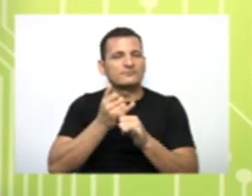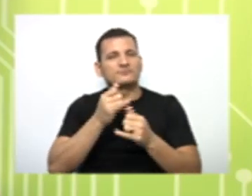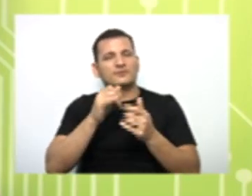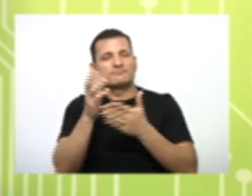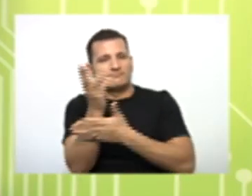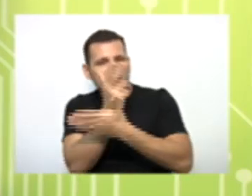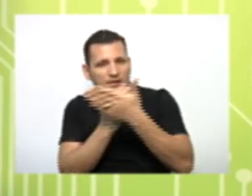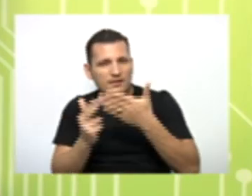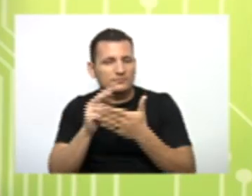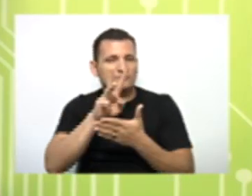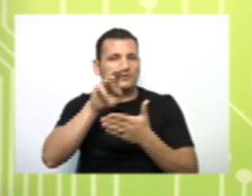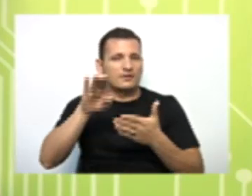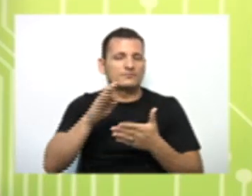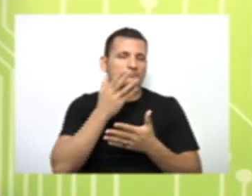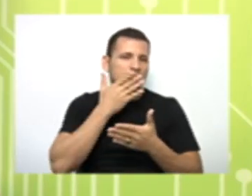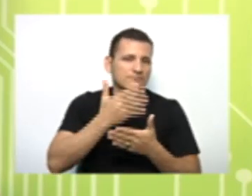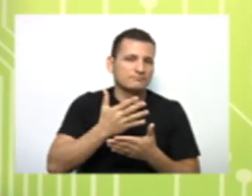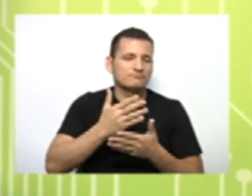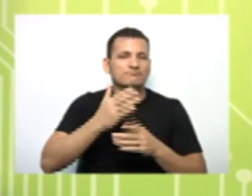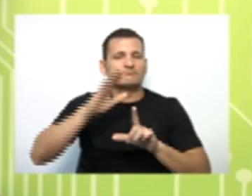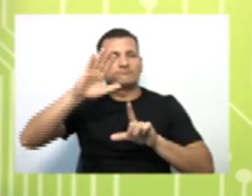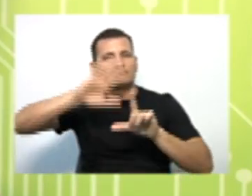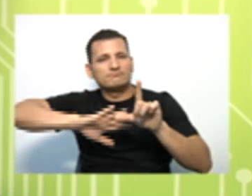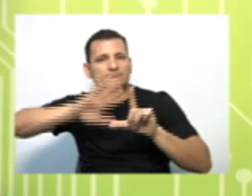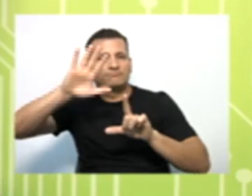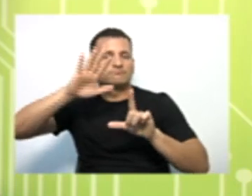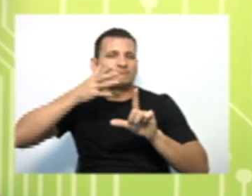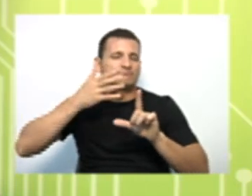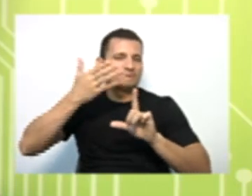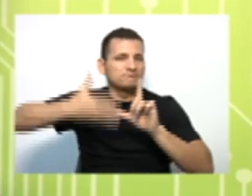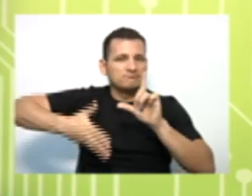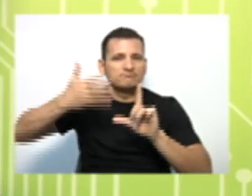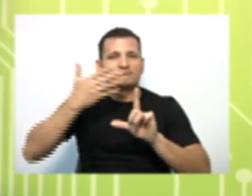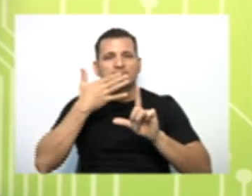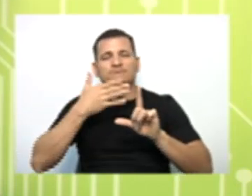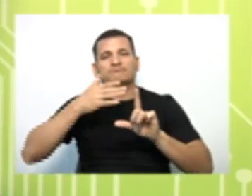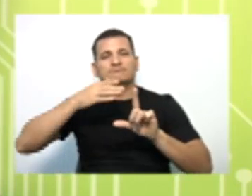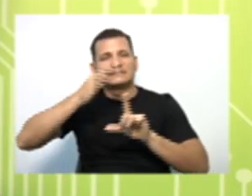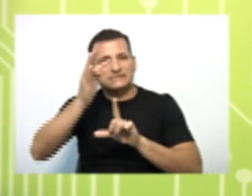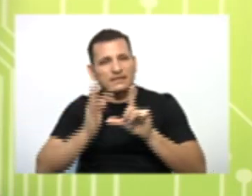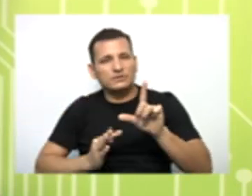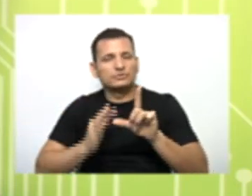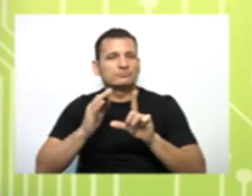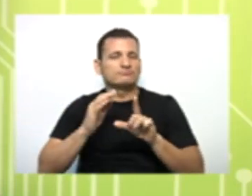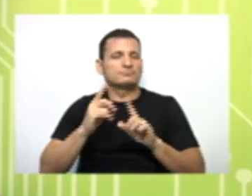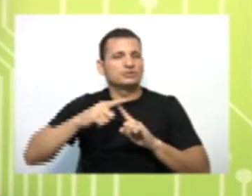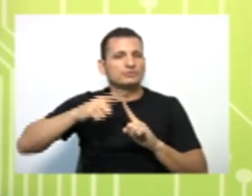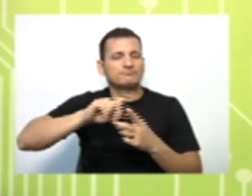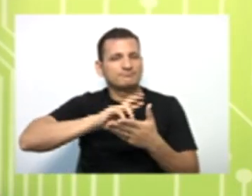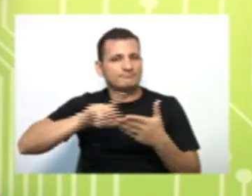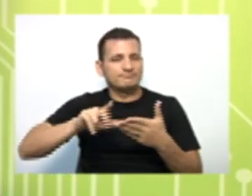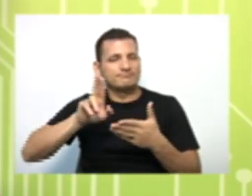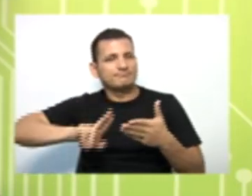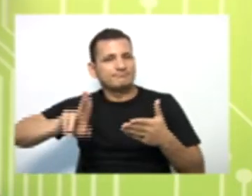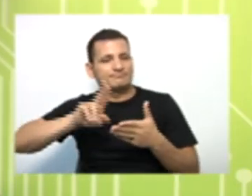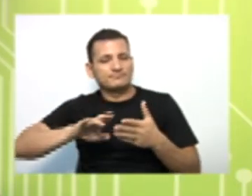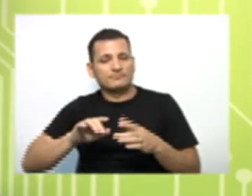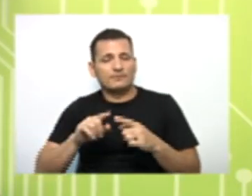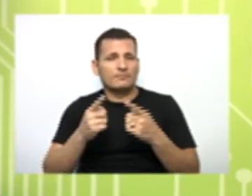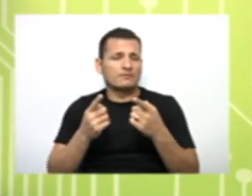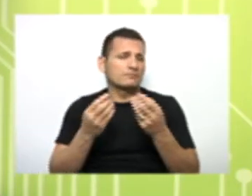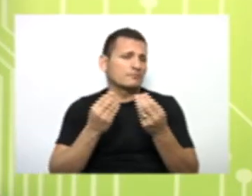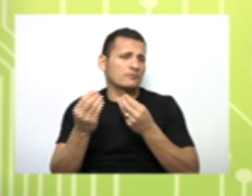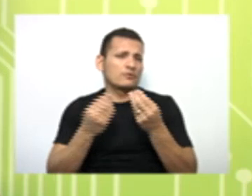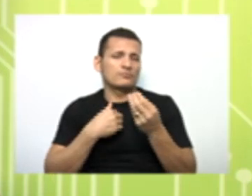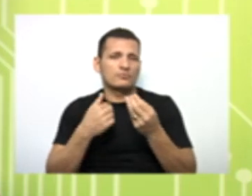web. Layout, cores e os tipos de textos mais adequados para utilizar. Tudo bem, mas como é que eu vou